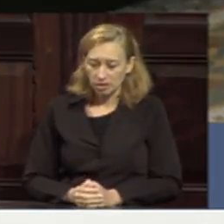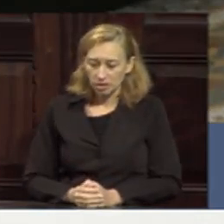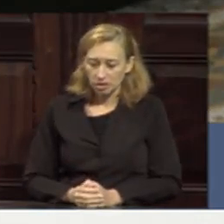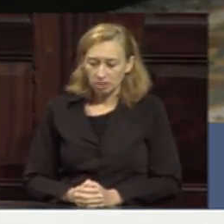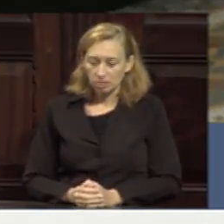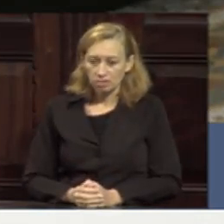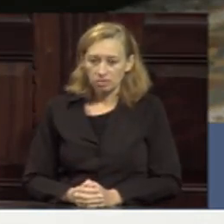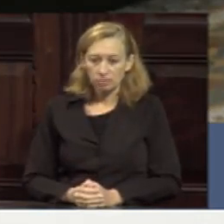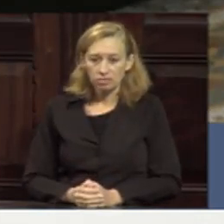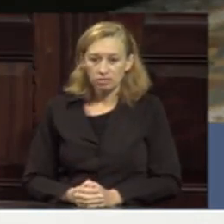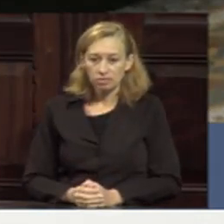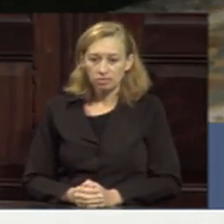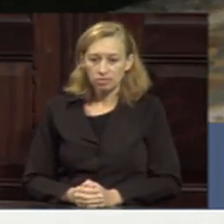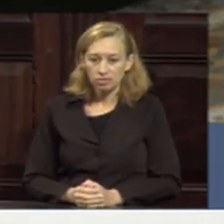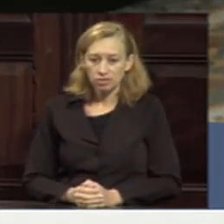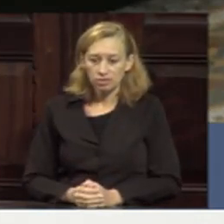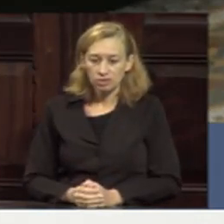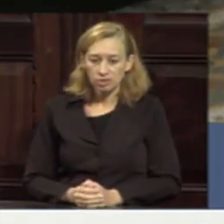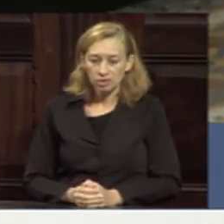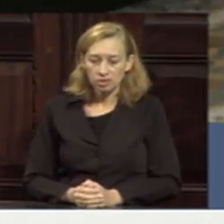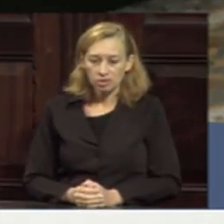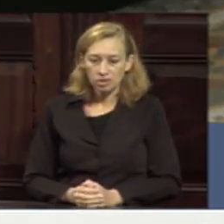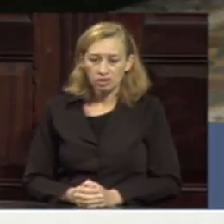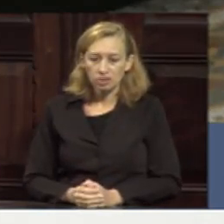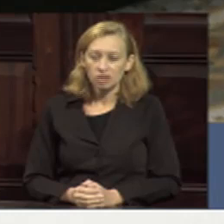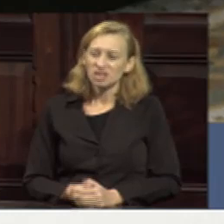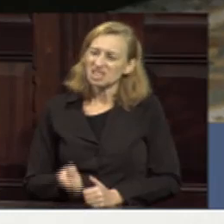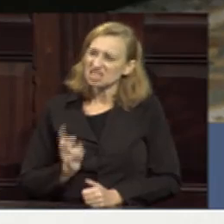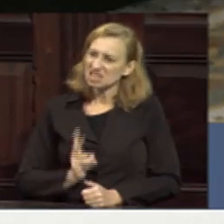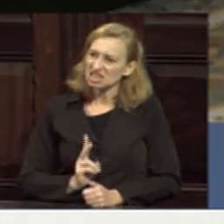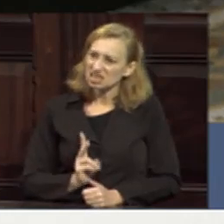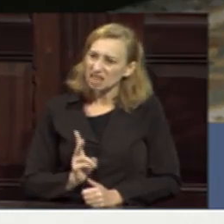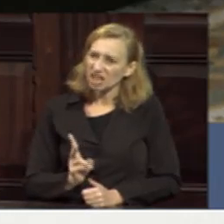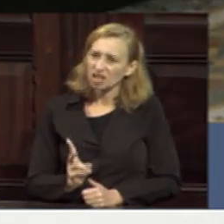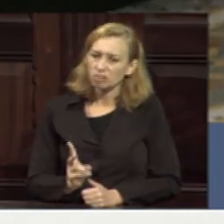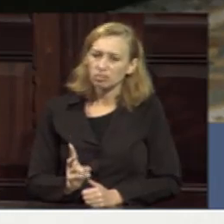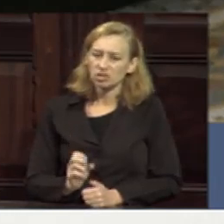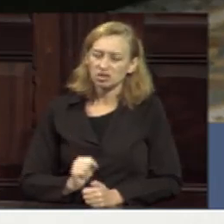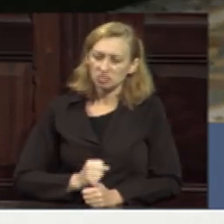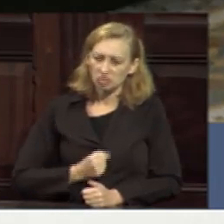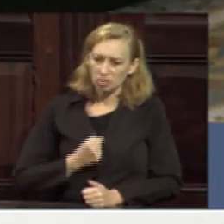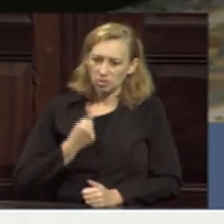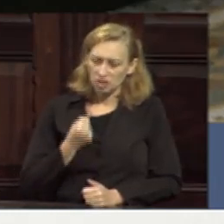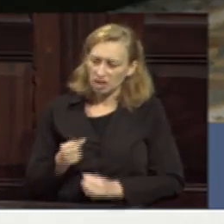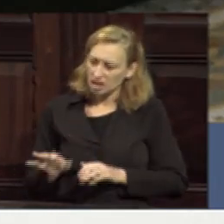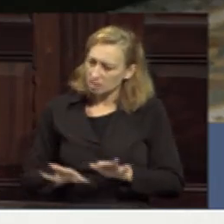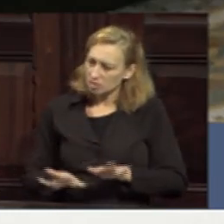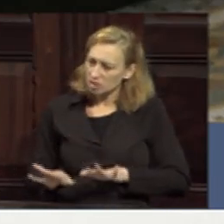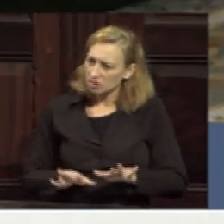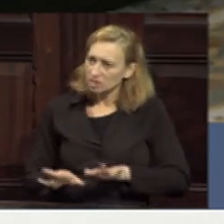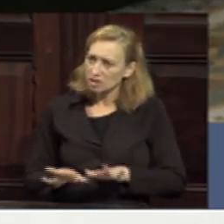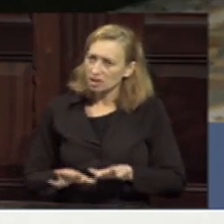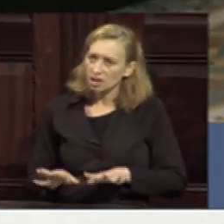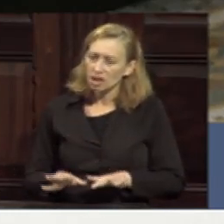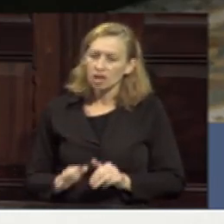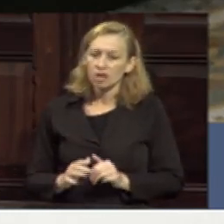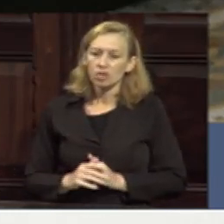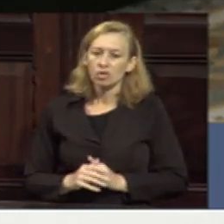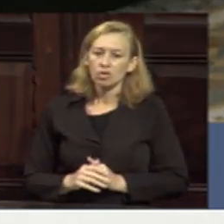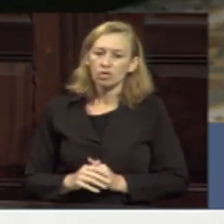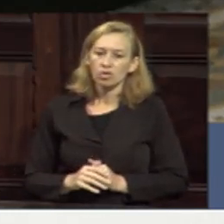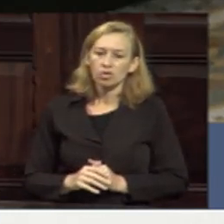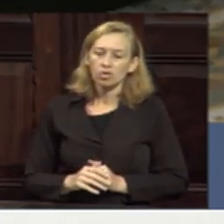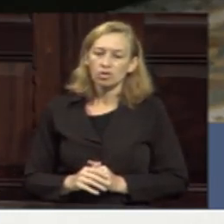Além de se manifestar sempre com indignação, com revolta, lutando